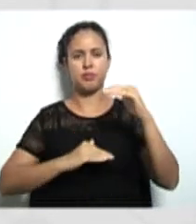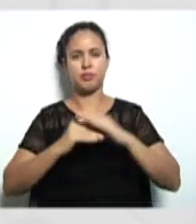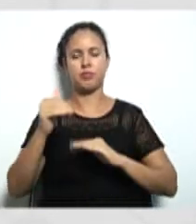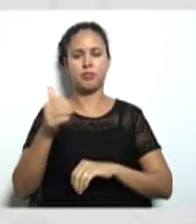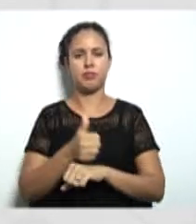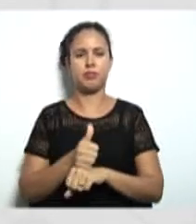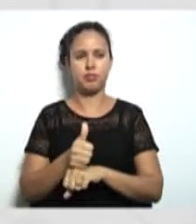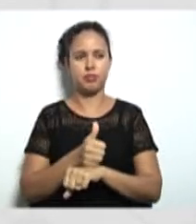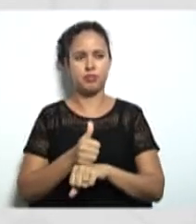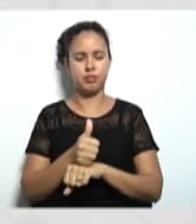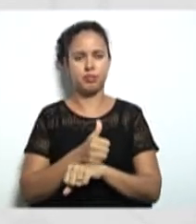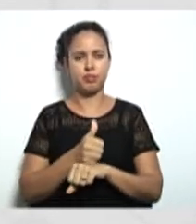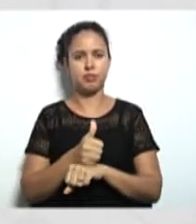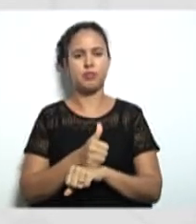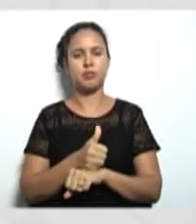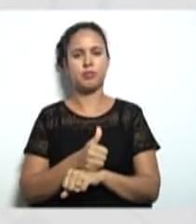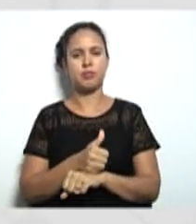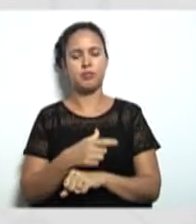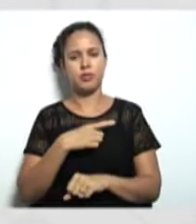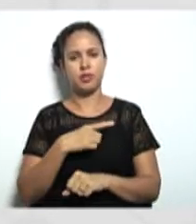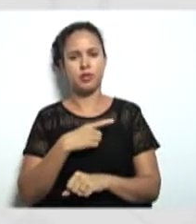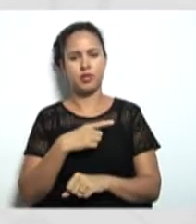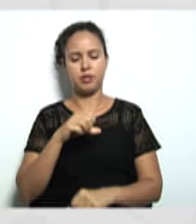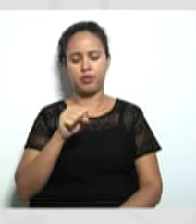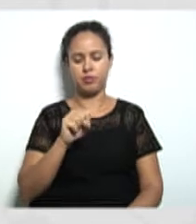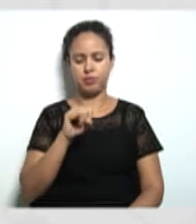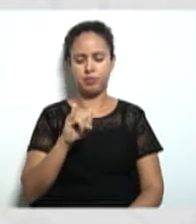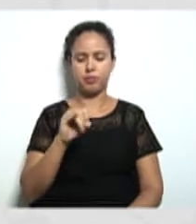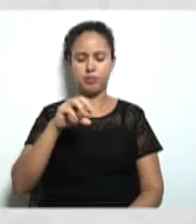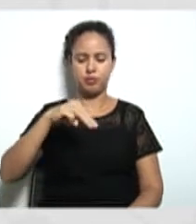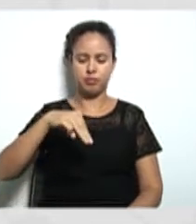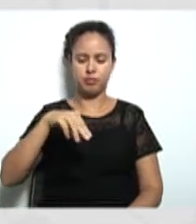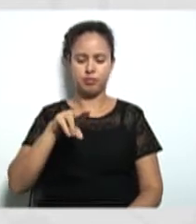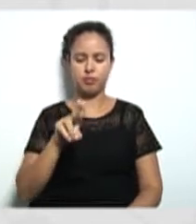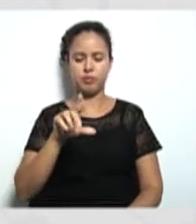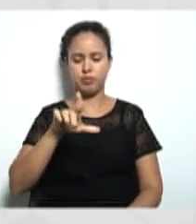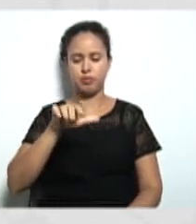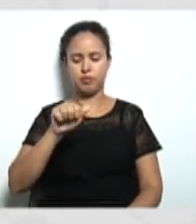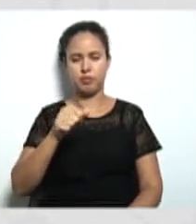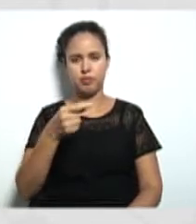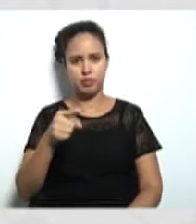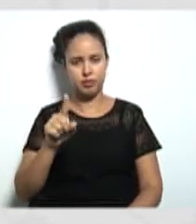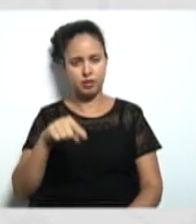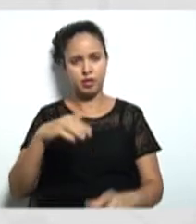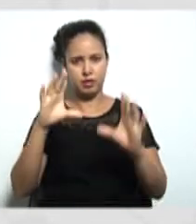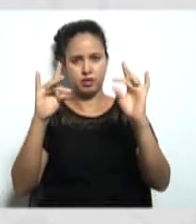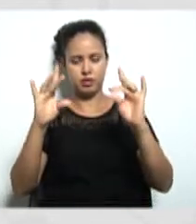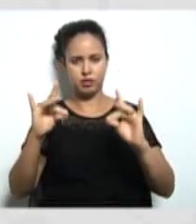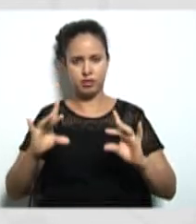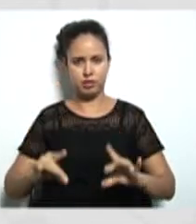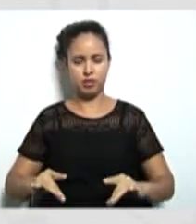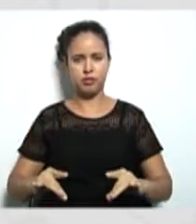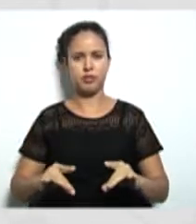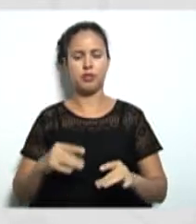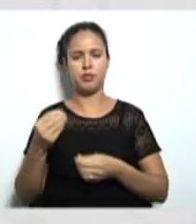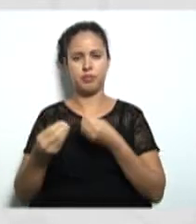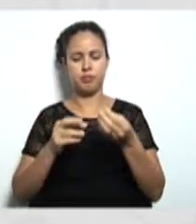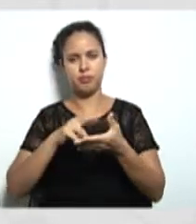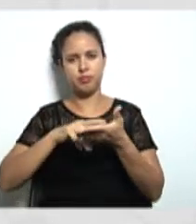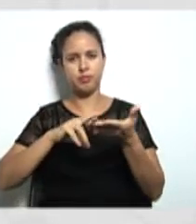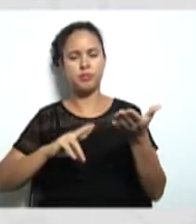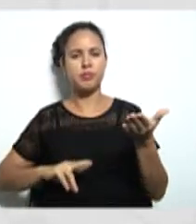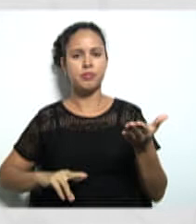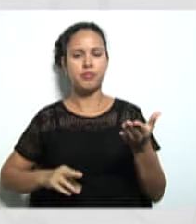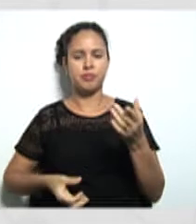né, profissionais. Nós temos a simulação, que consiste basicamente em descrever, por meio de um relatório,